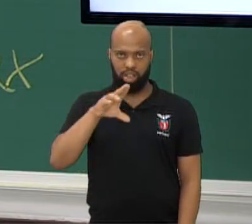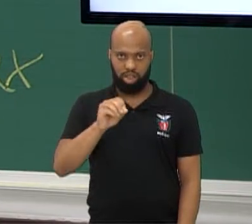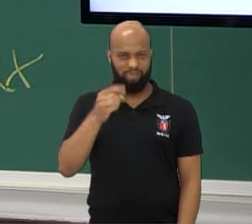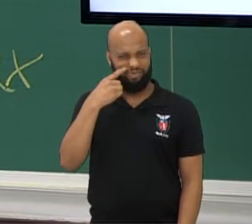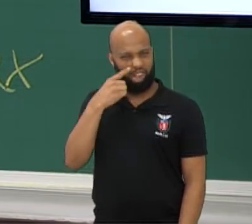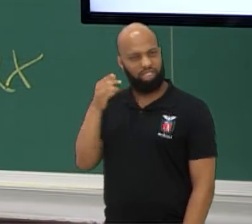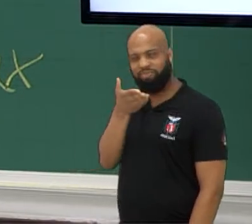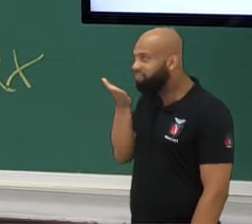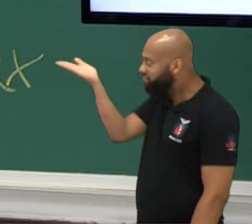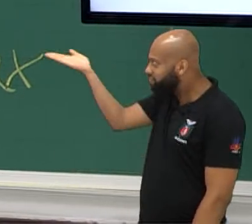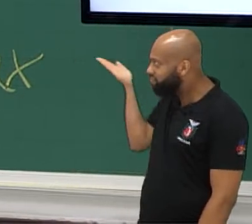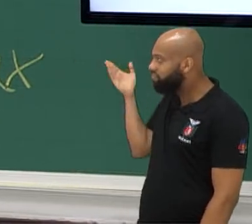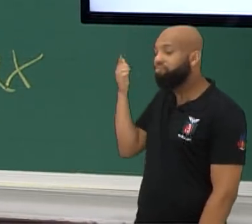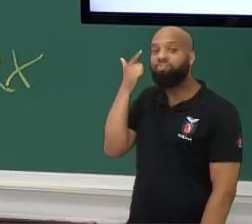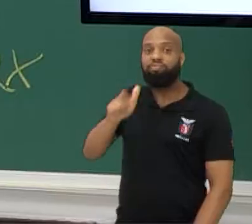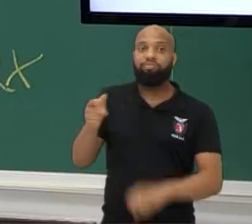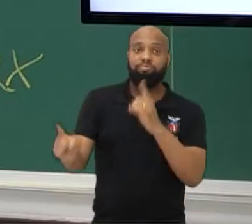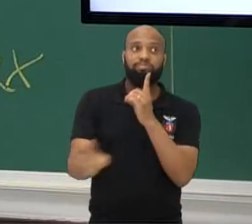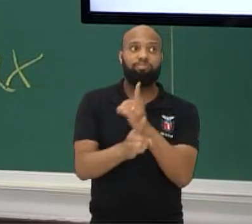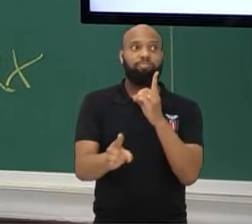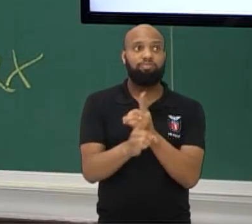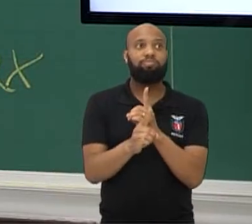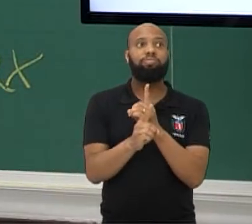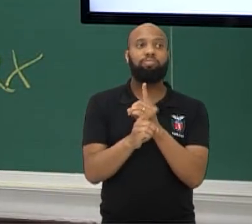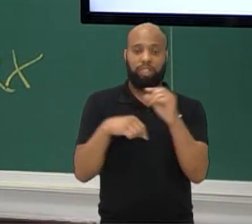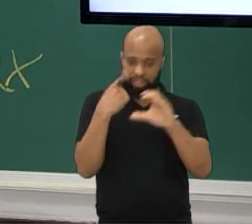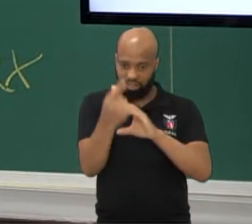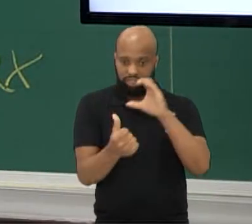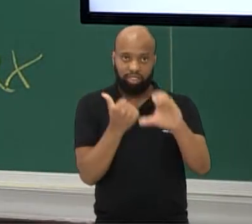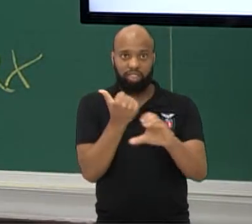www.dominiopublico.gov.br, você busca o Capital de Karl Marx e o livro está lá